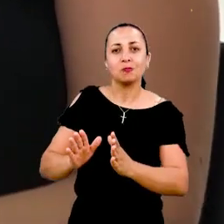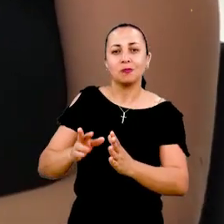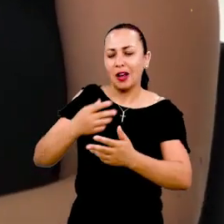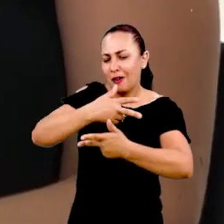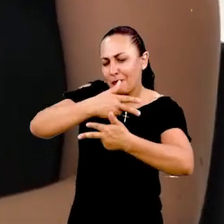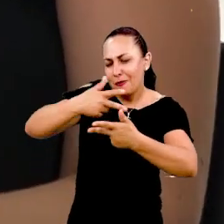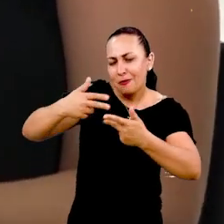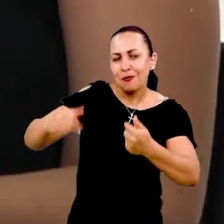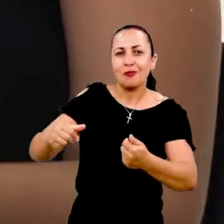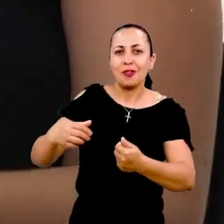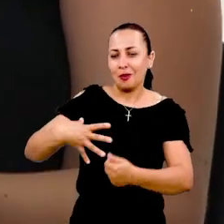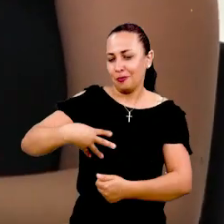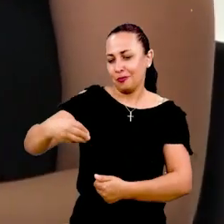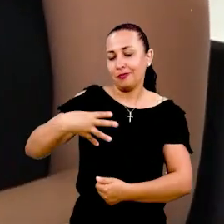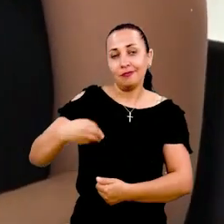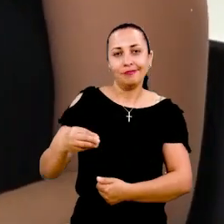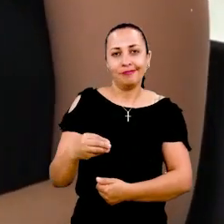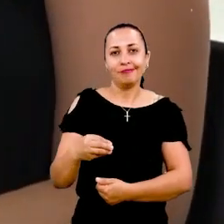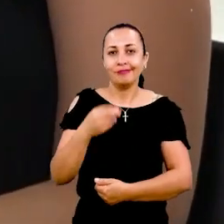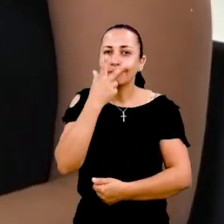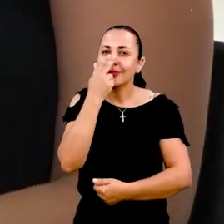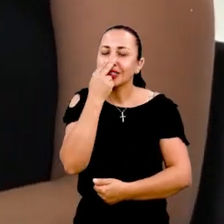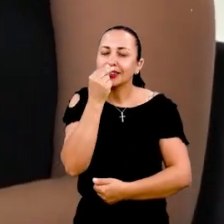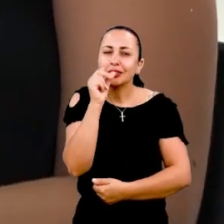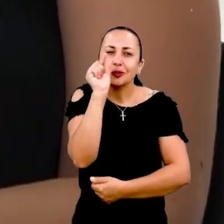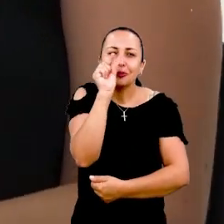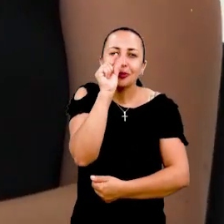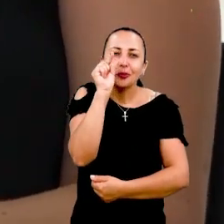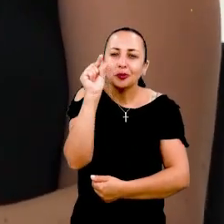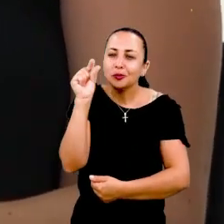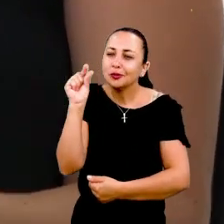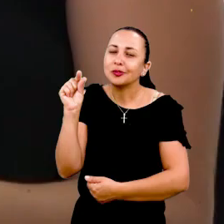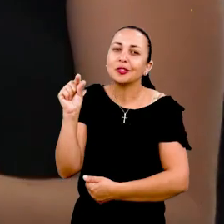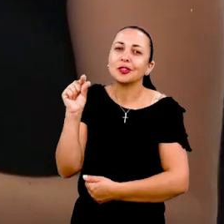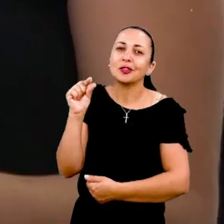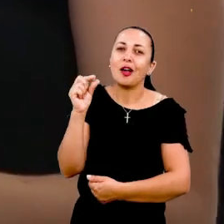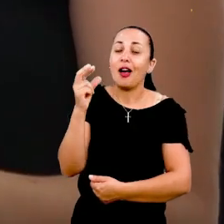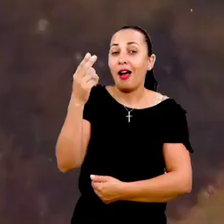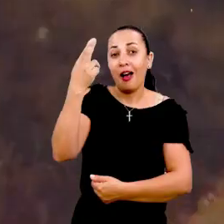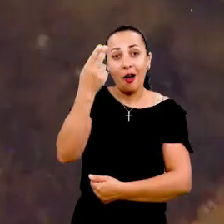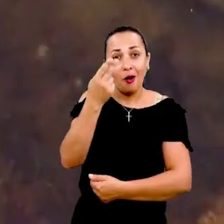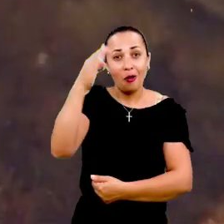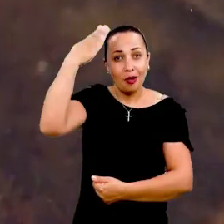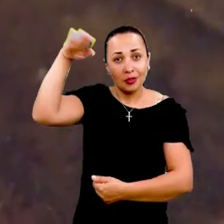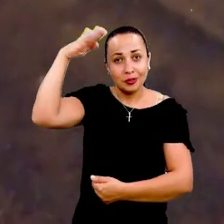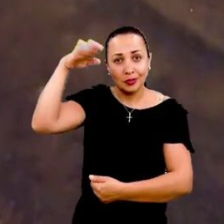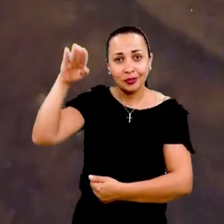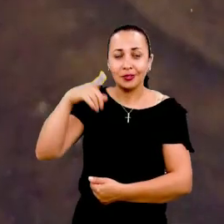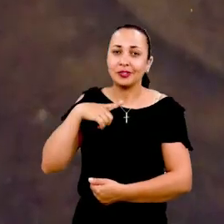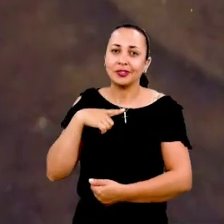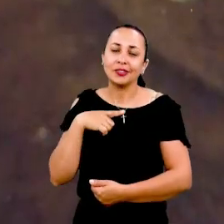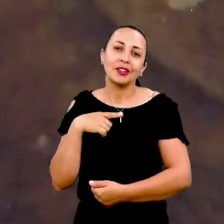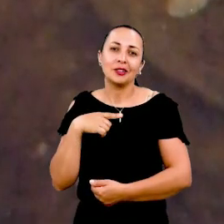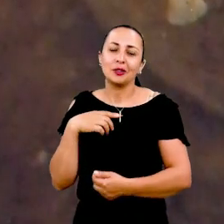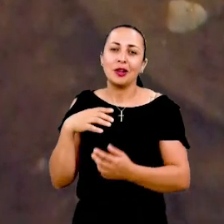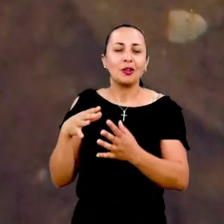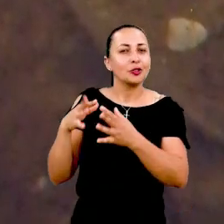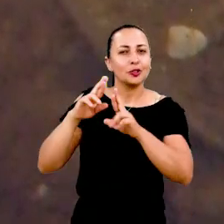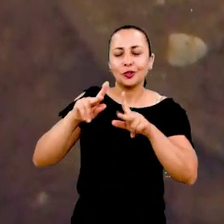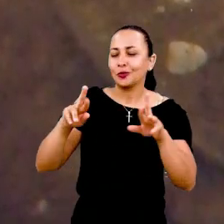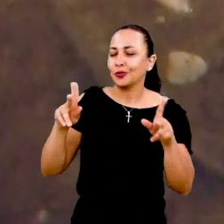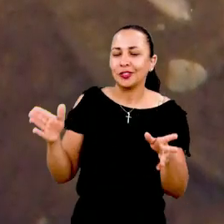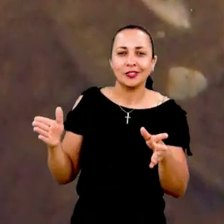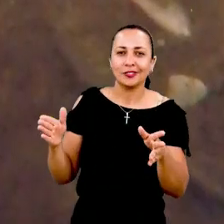libera os filhotes já como miniatura dos adultos. Então os cavalos marinhos, eles têm esse comportamento e essa forma do